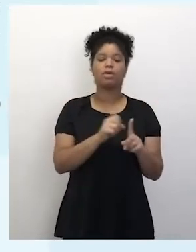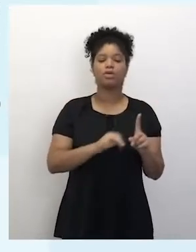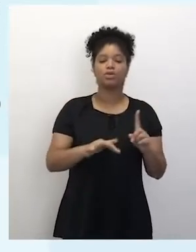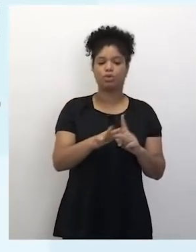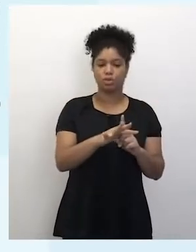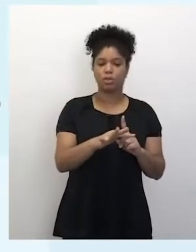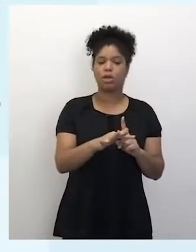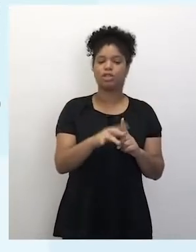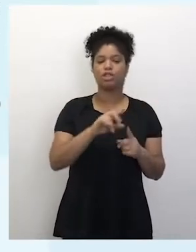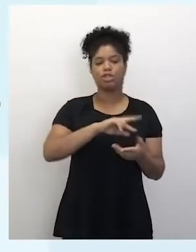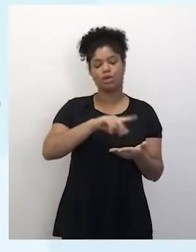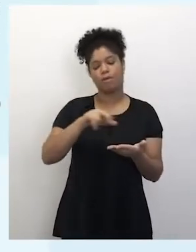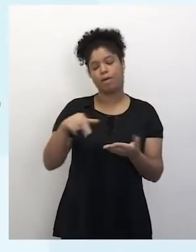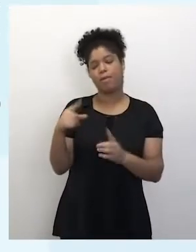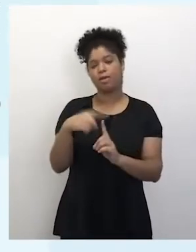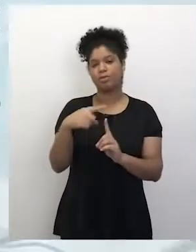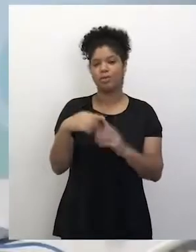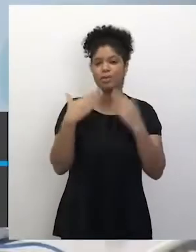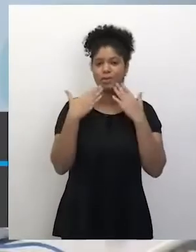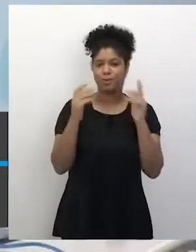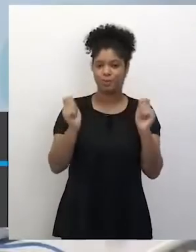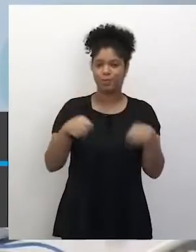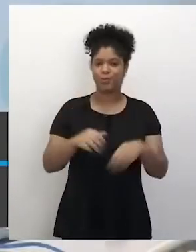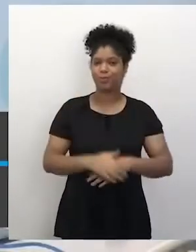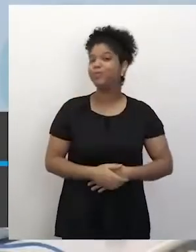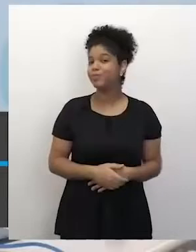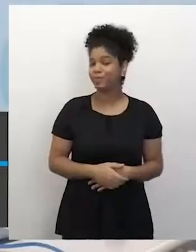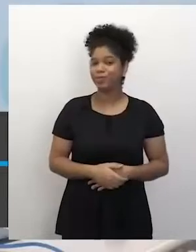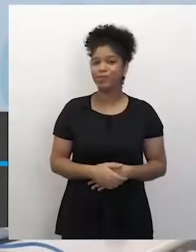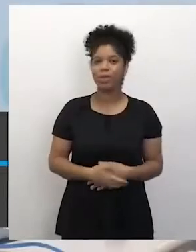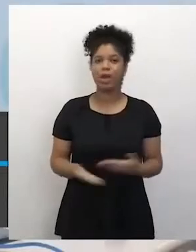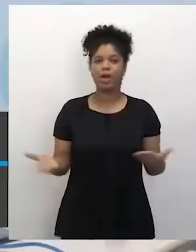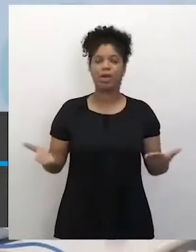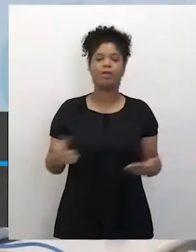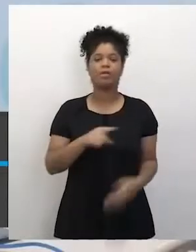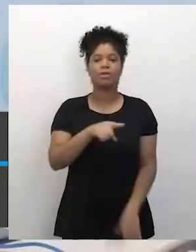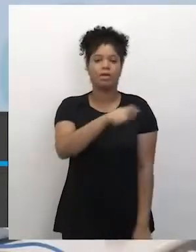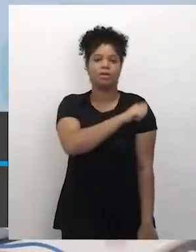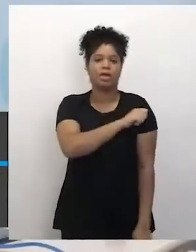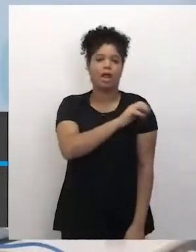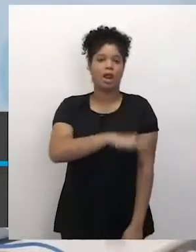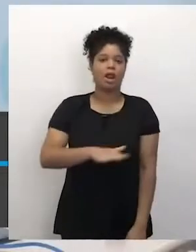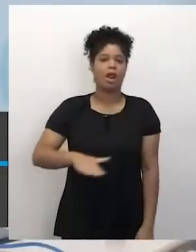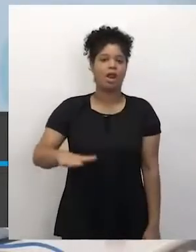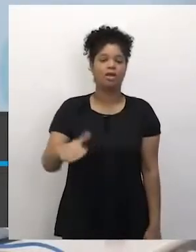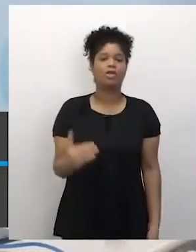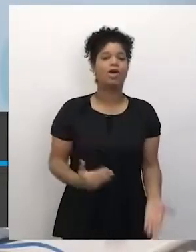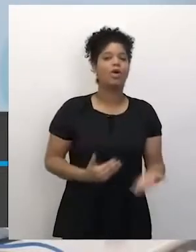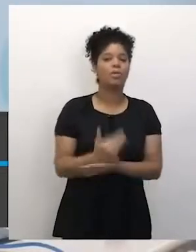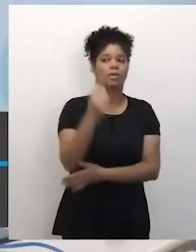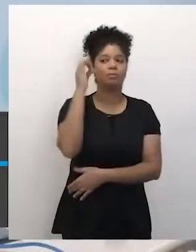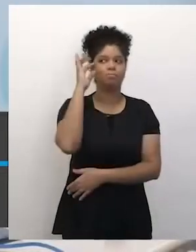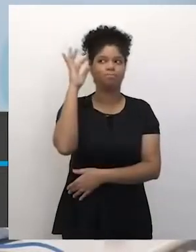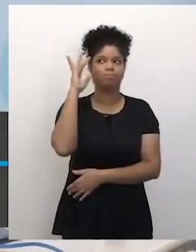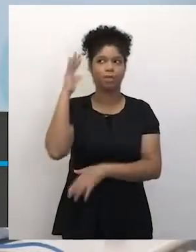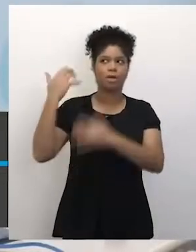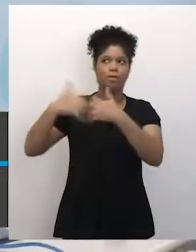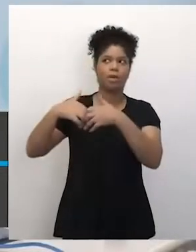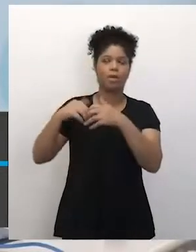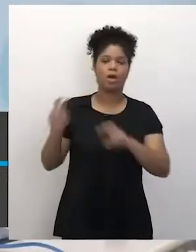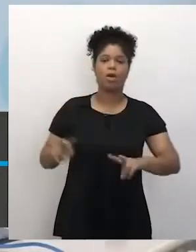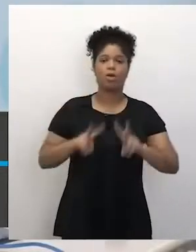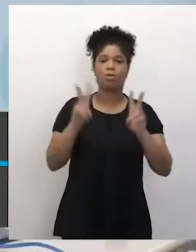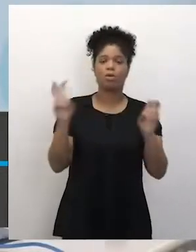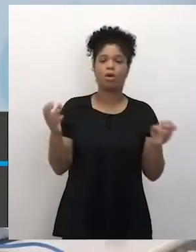de diferentes maneiras. E aí, já para a galerinha começar já a pensar no tema da